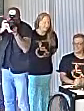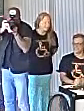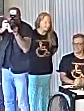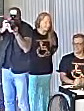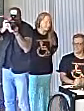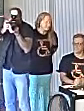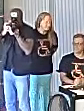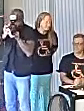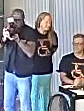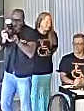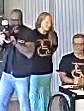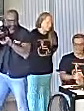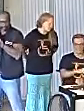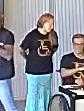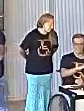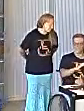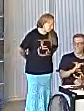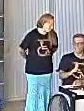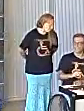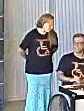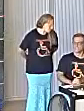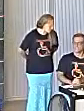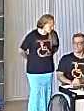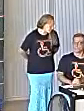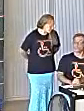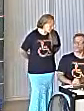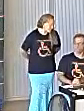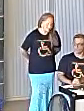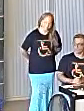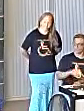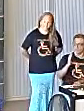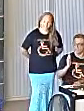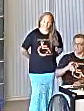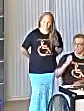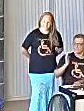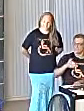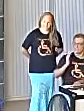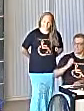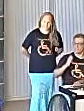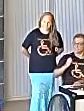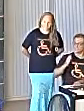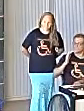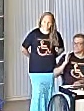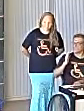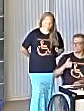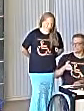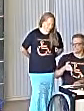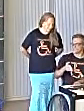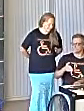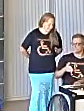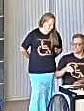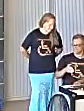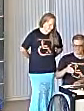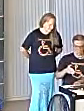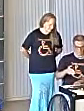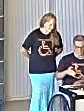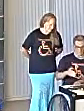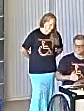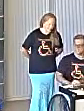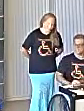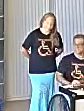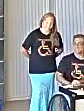obrigatório se cumprir a fiscalização faz valeir que é a questão das campainhas que é a questão dos assentos reservados né que é a